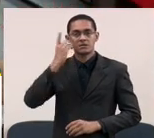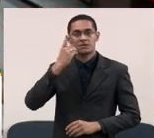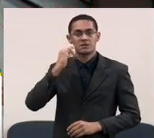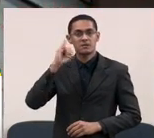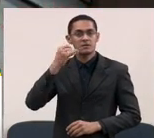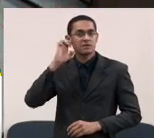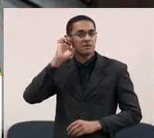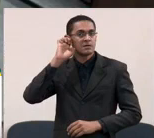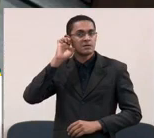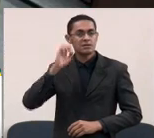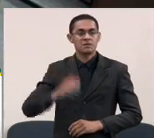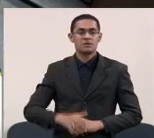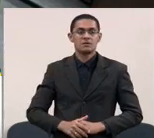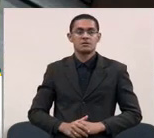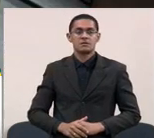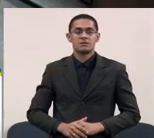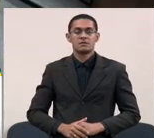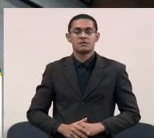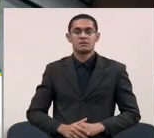MDB.